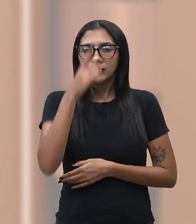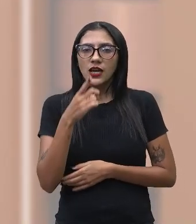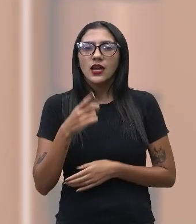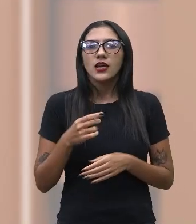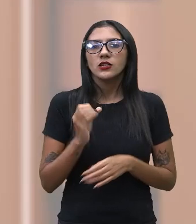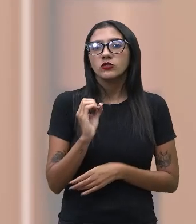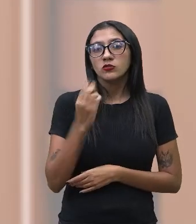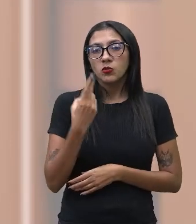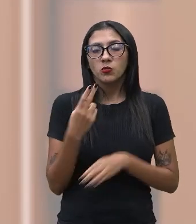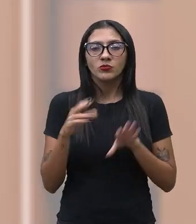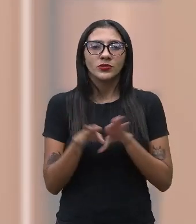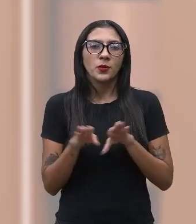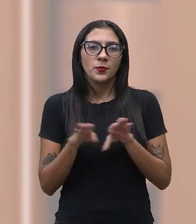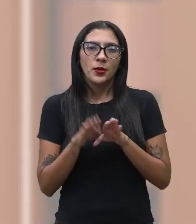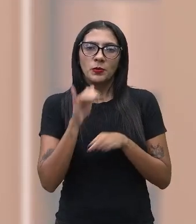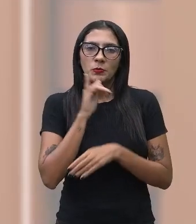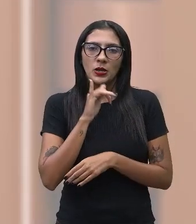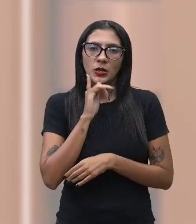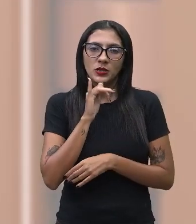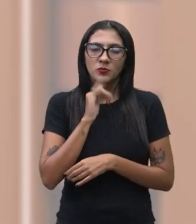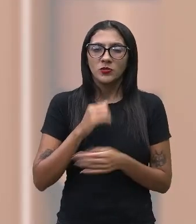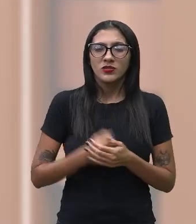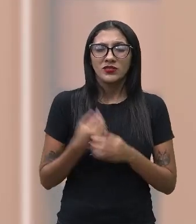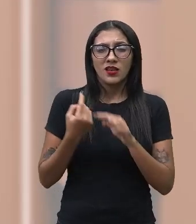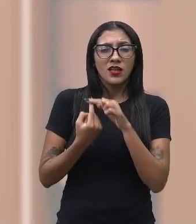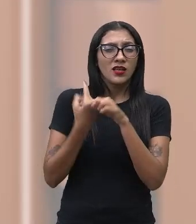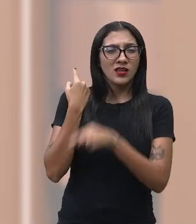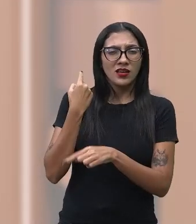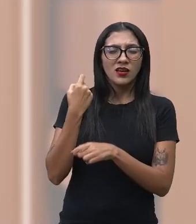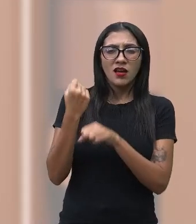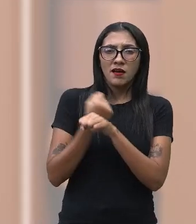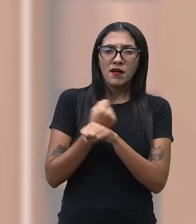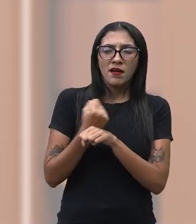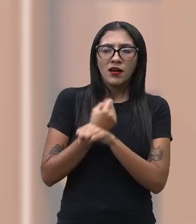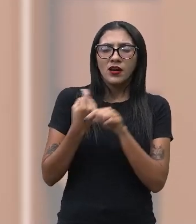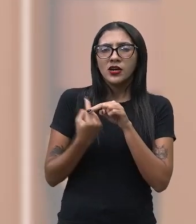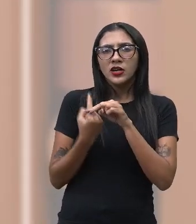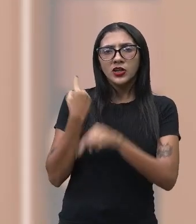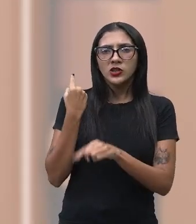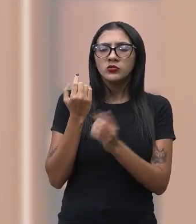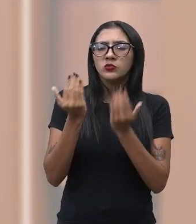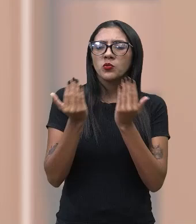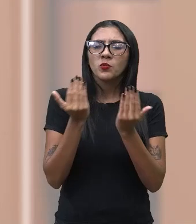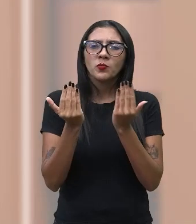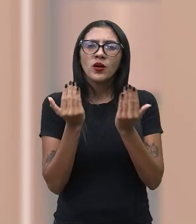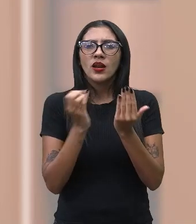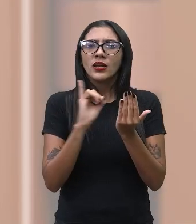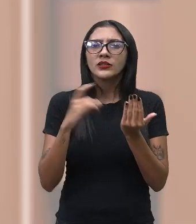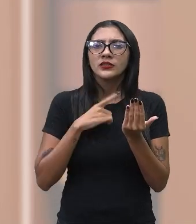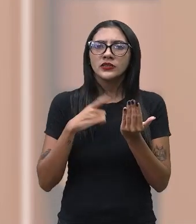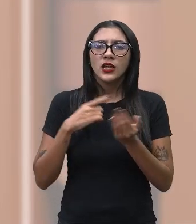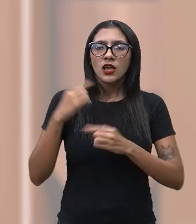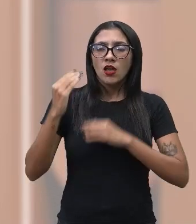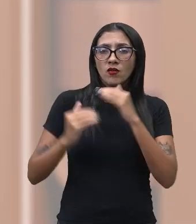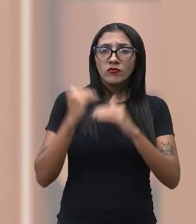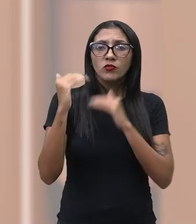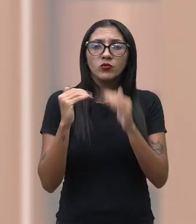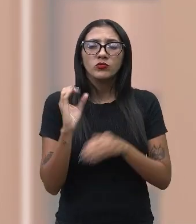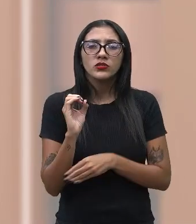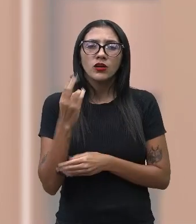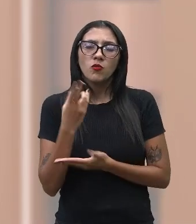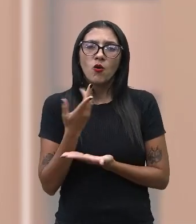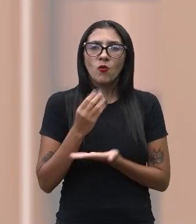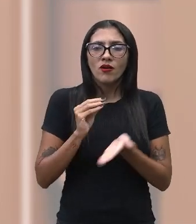os compromissos lá na Rio+10, né, lá na Rio 92. Ela trouxe assim essa questão aí